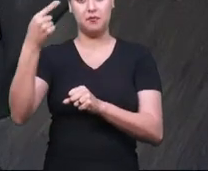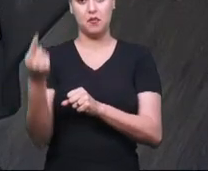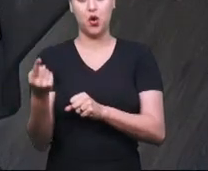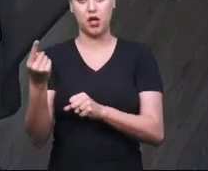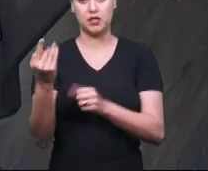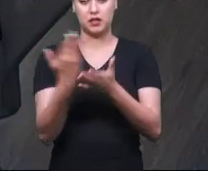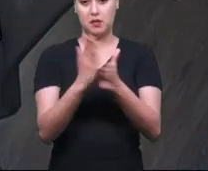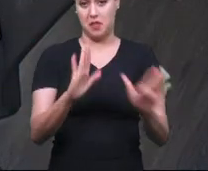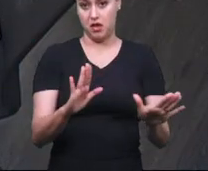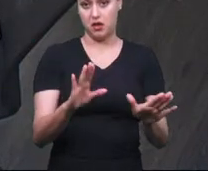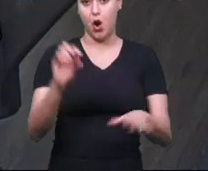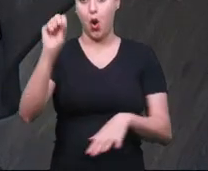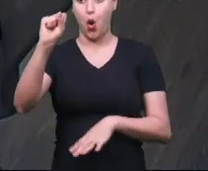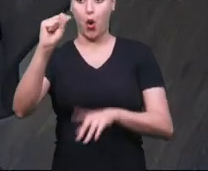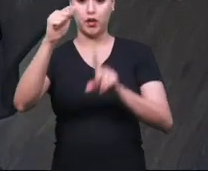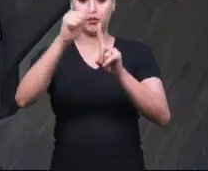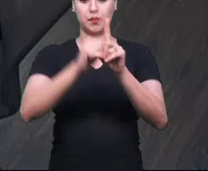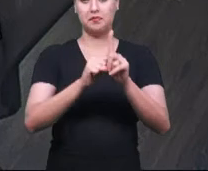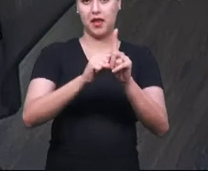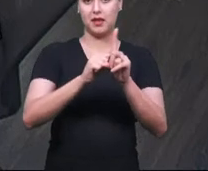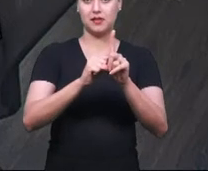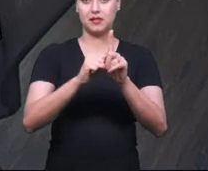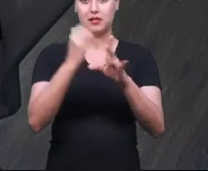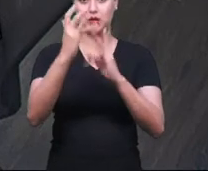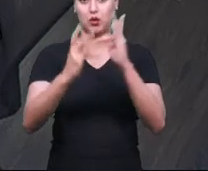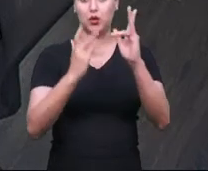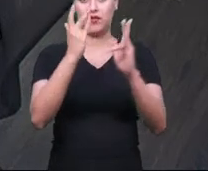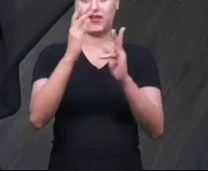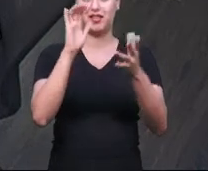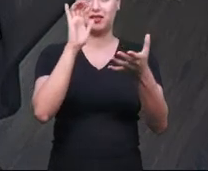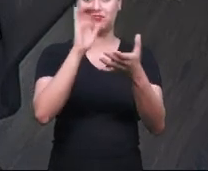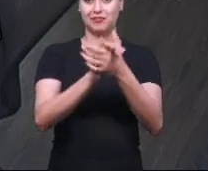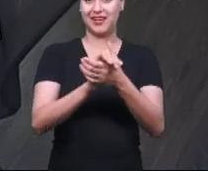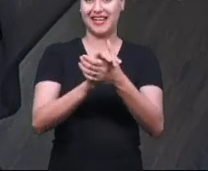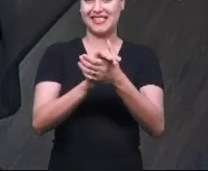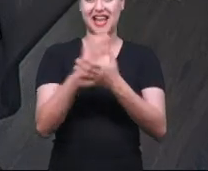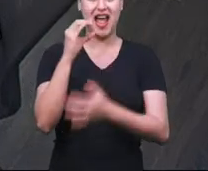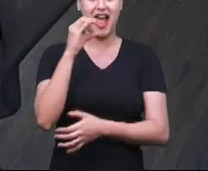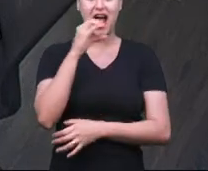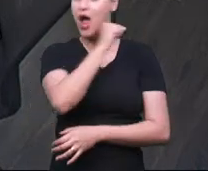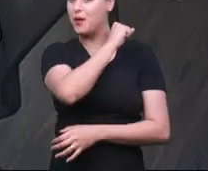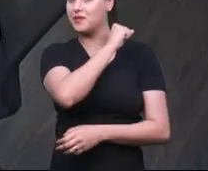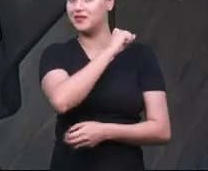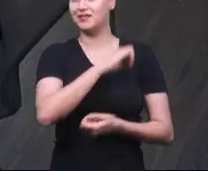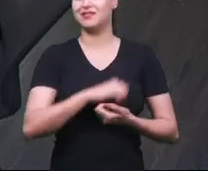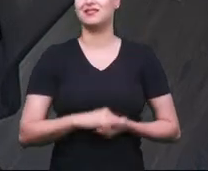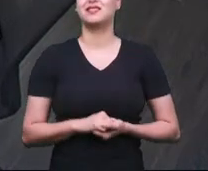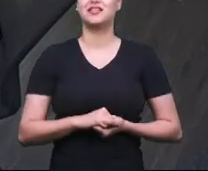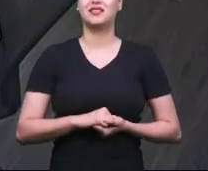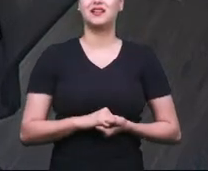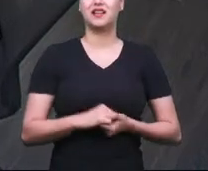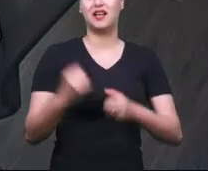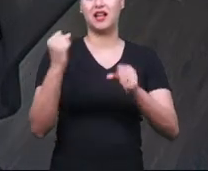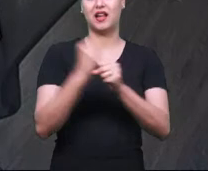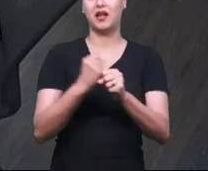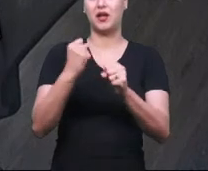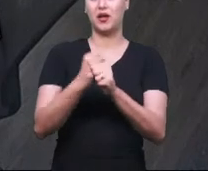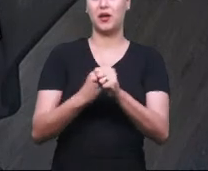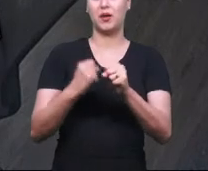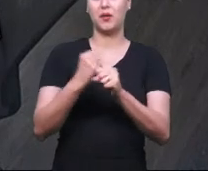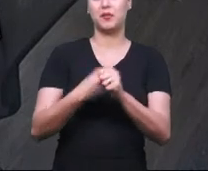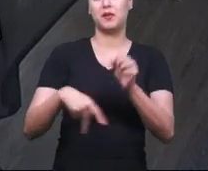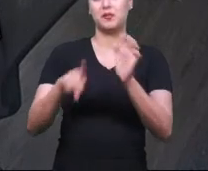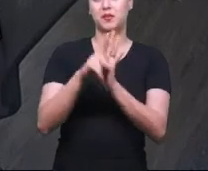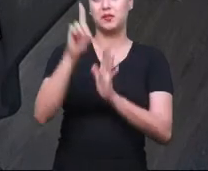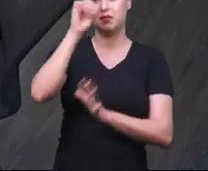casamos. E foi assim. É a obra de Deus, né? A transformação completa da mente, do